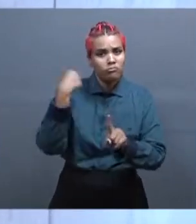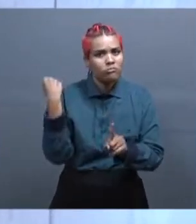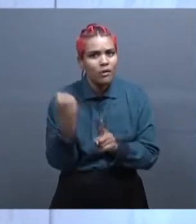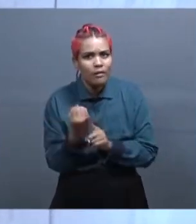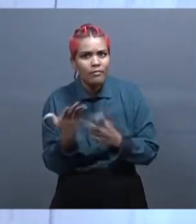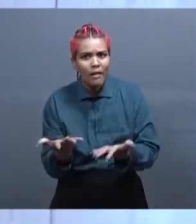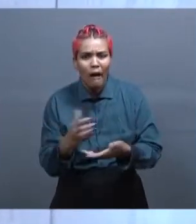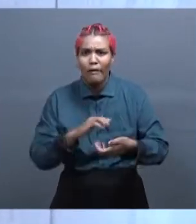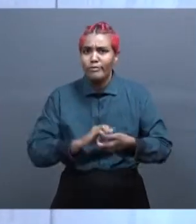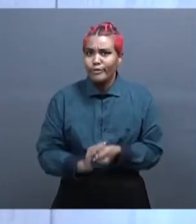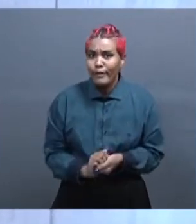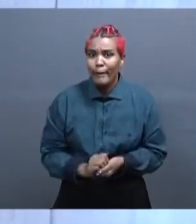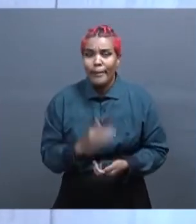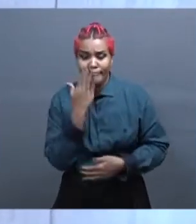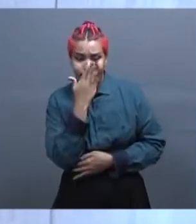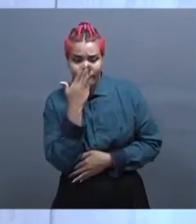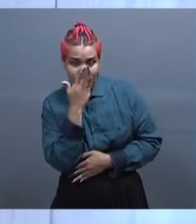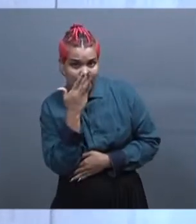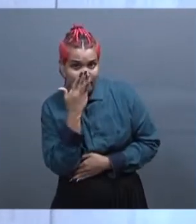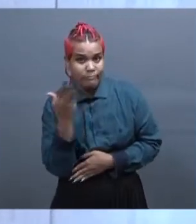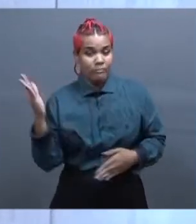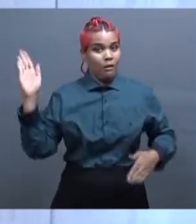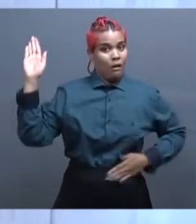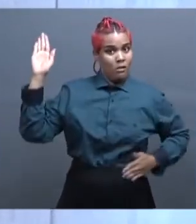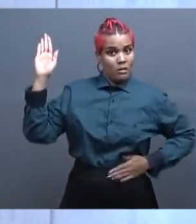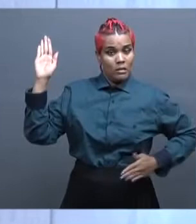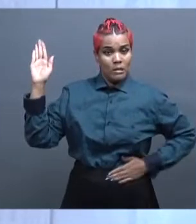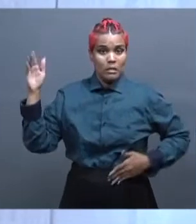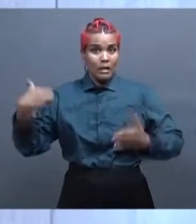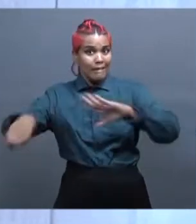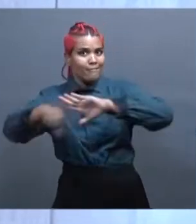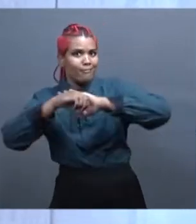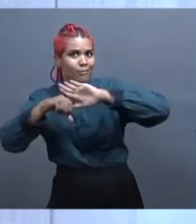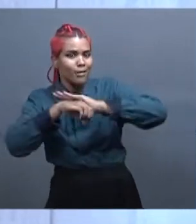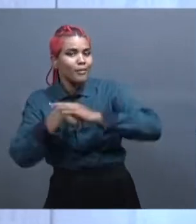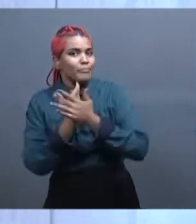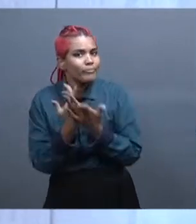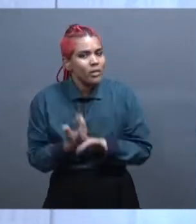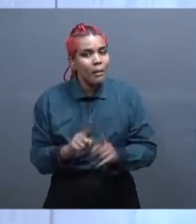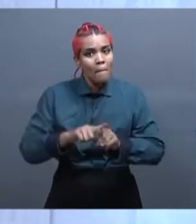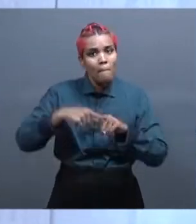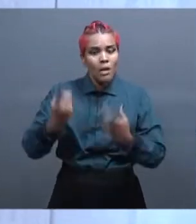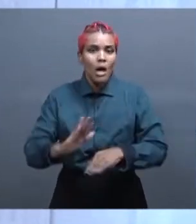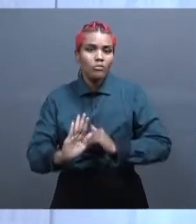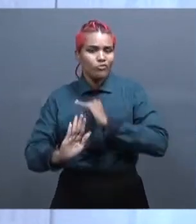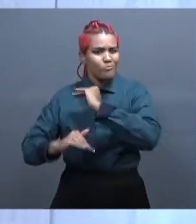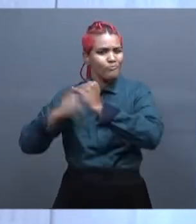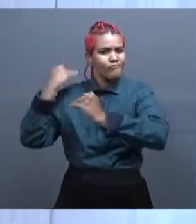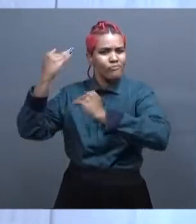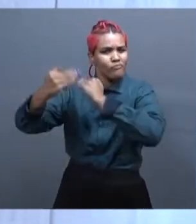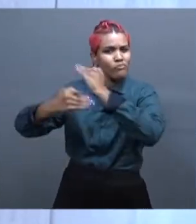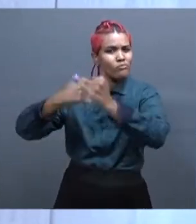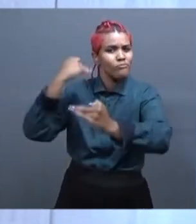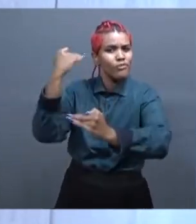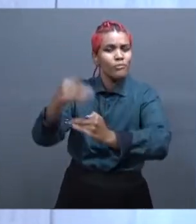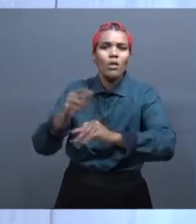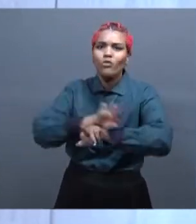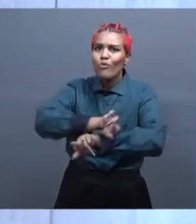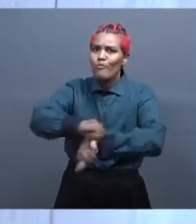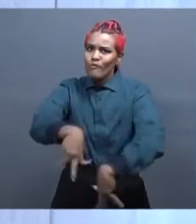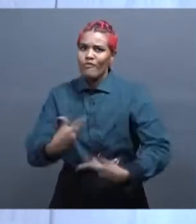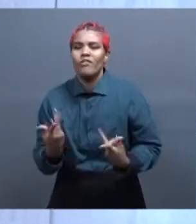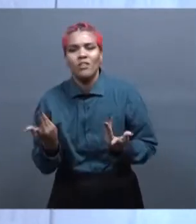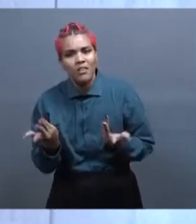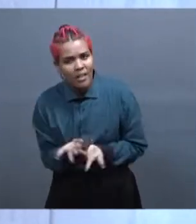subversão arte de criminalidade no entanto com o passar do tempo isso mudou nem